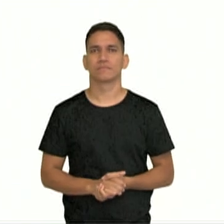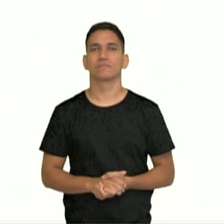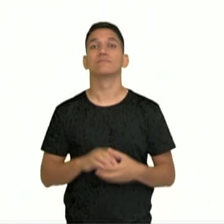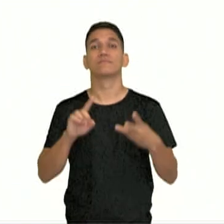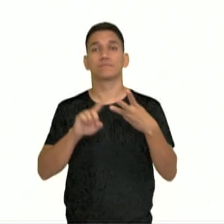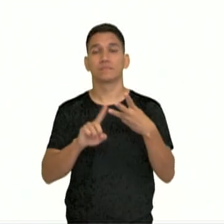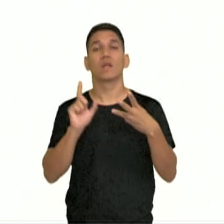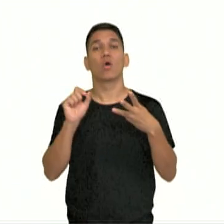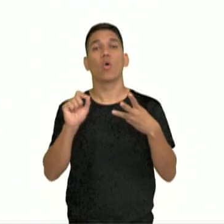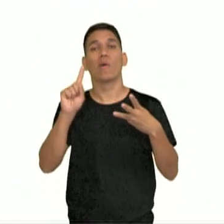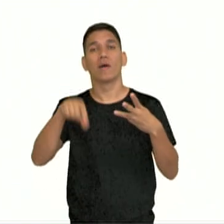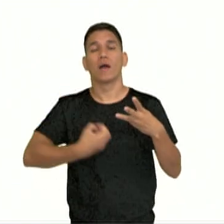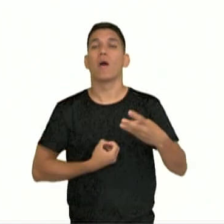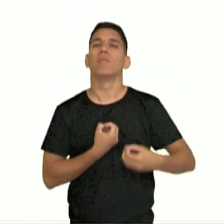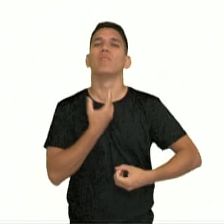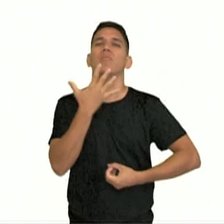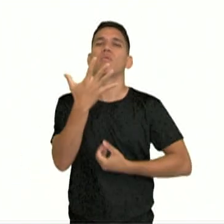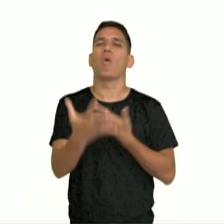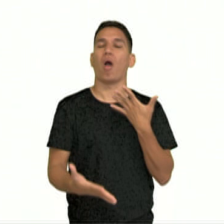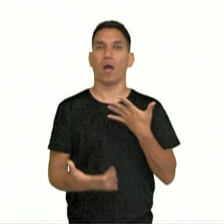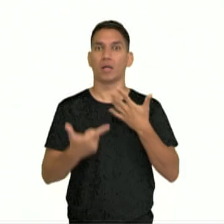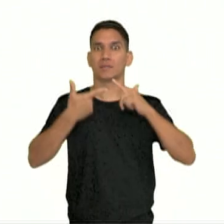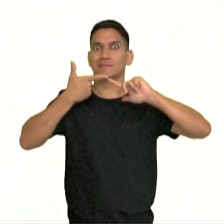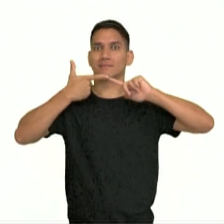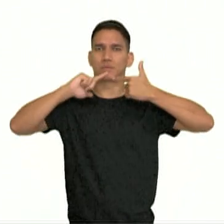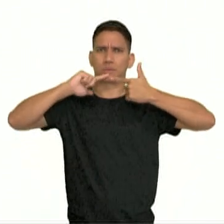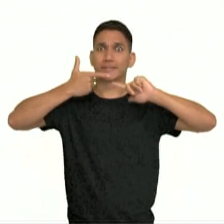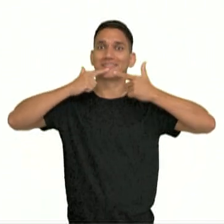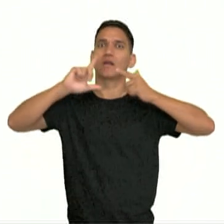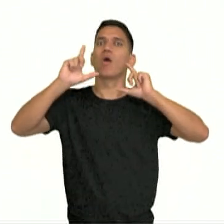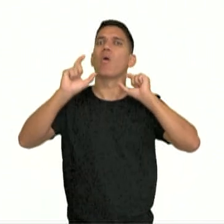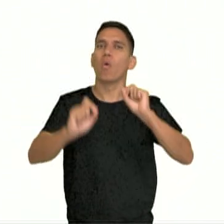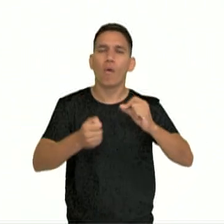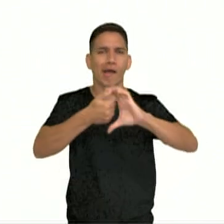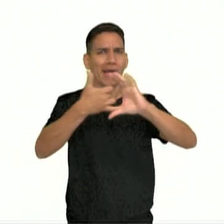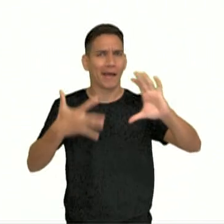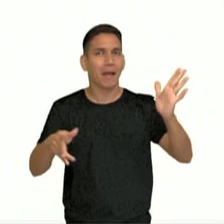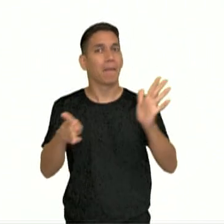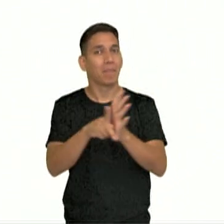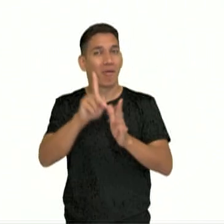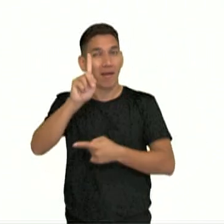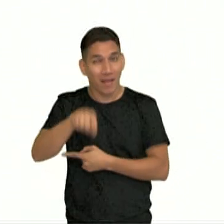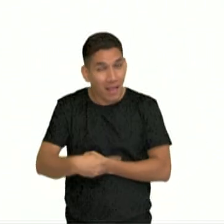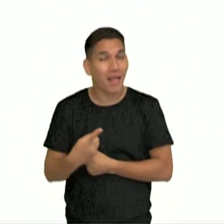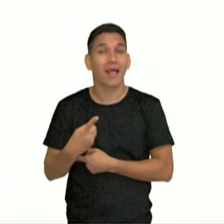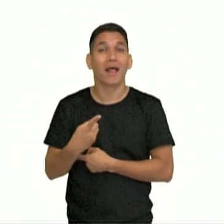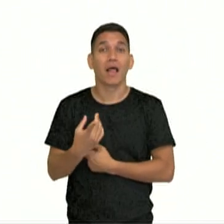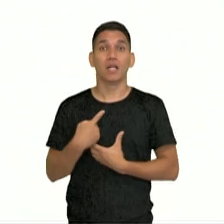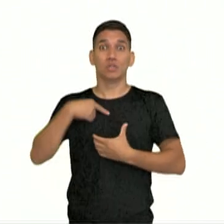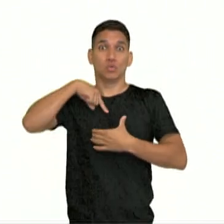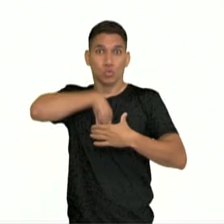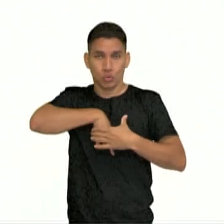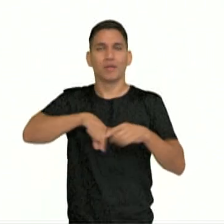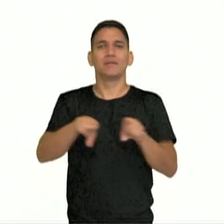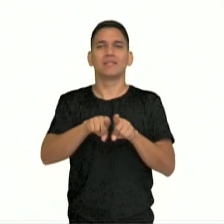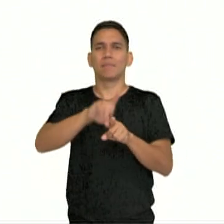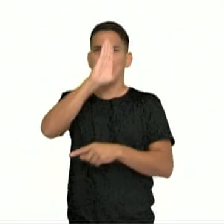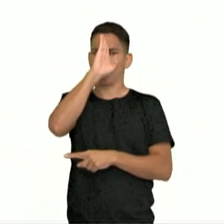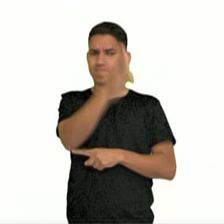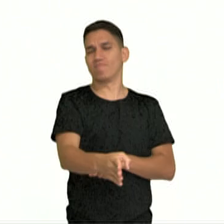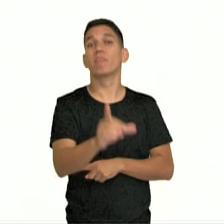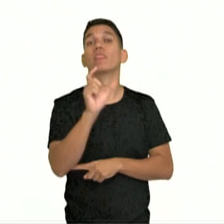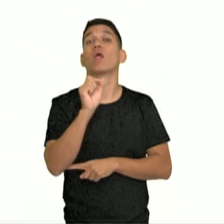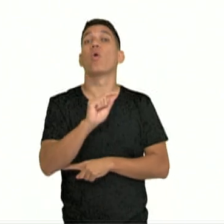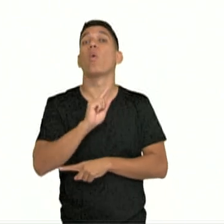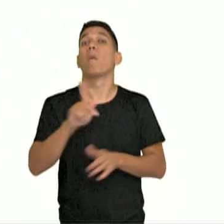E temos também a poesia dramática. Tem como característica a subjetividade e a objetividade com